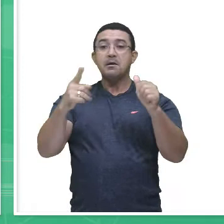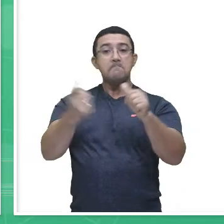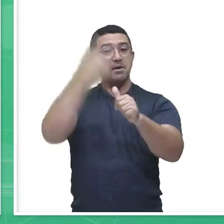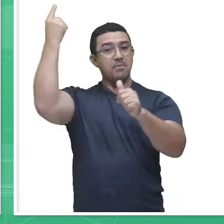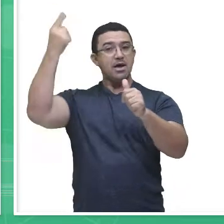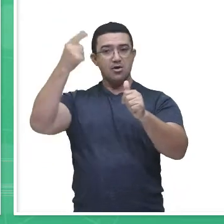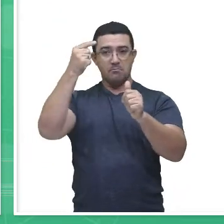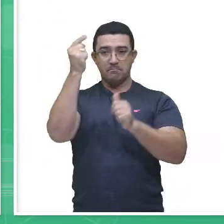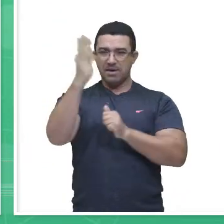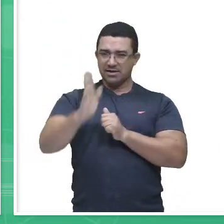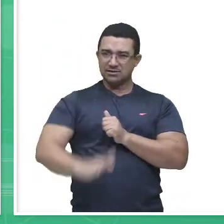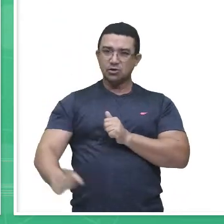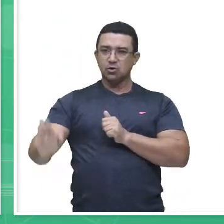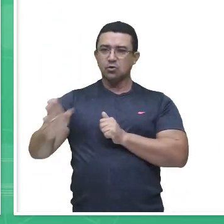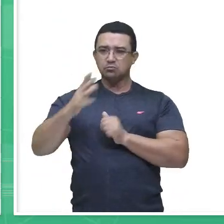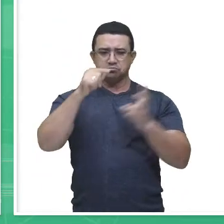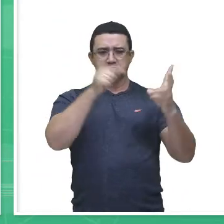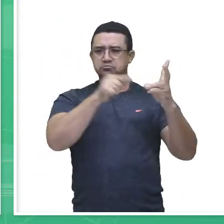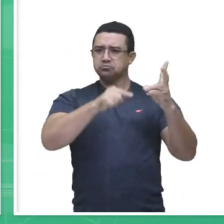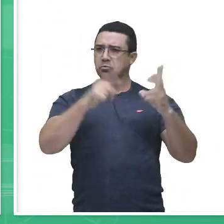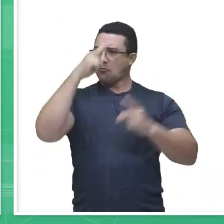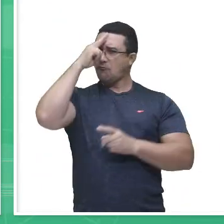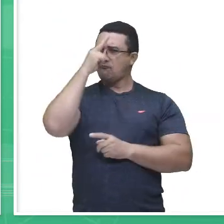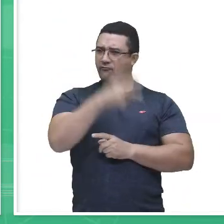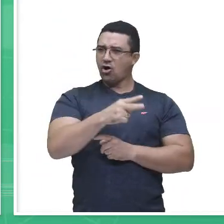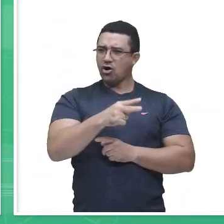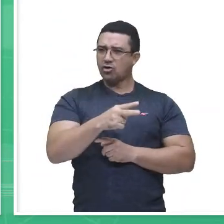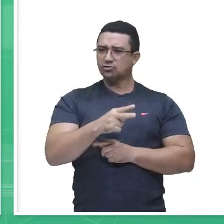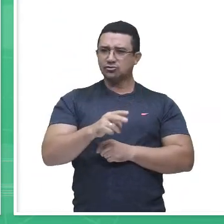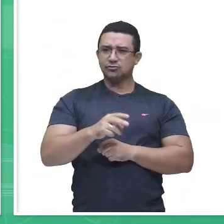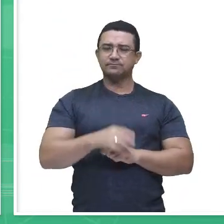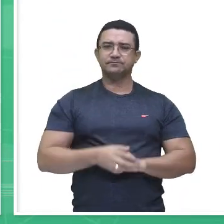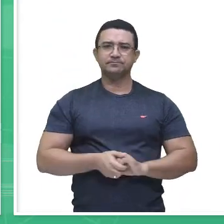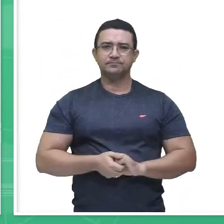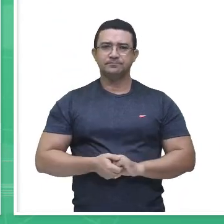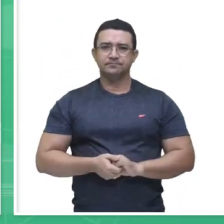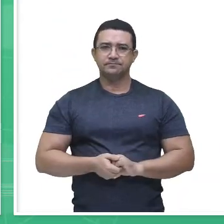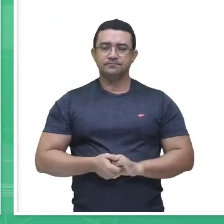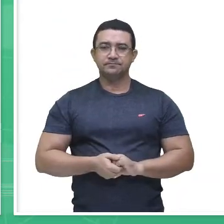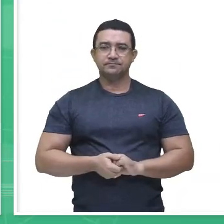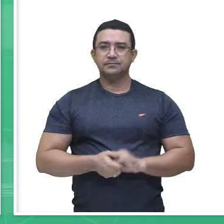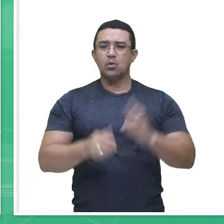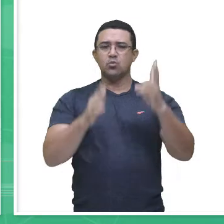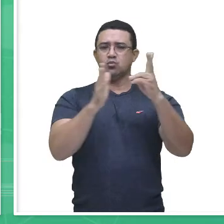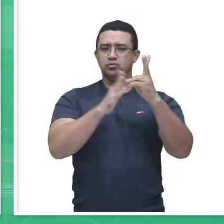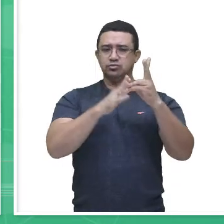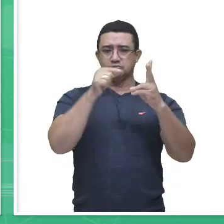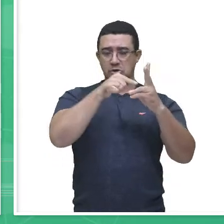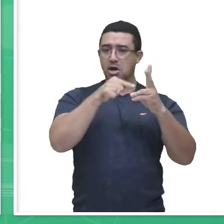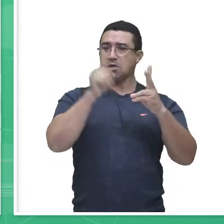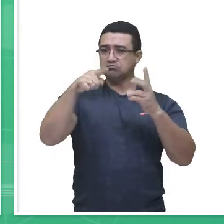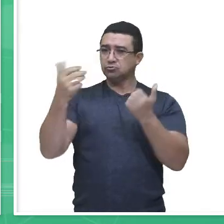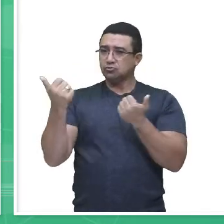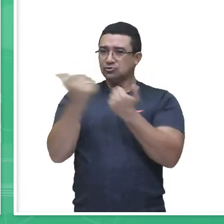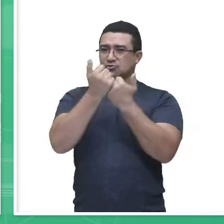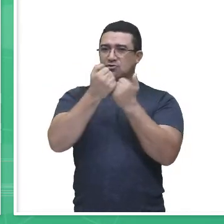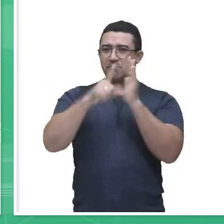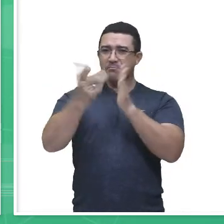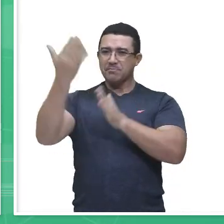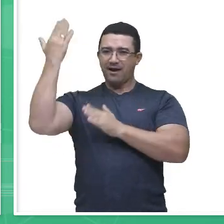brasileiro, certo? O índio, olha só, é o substituto nacional para o cavaleiro